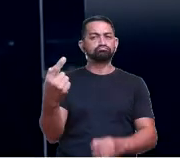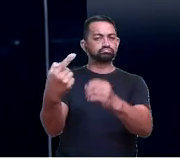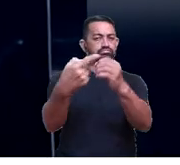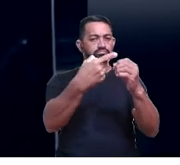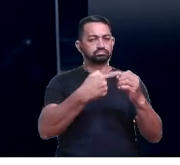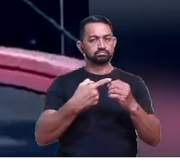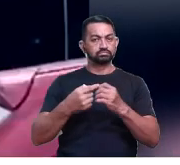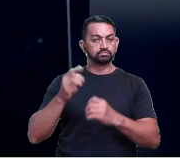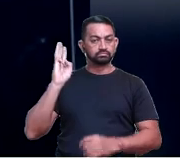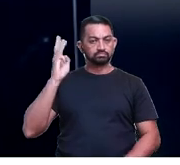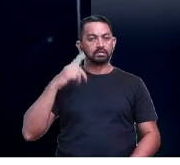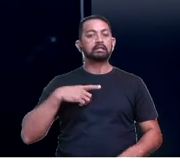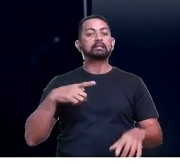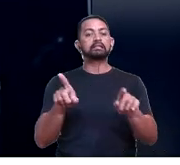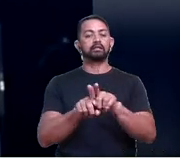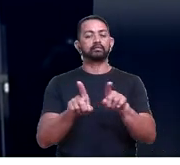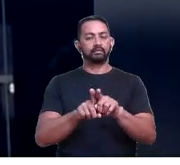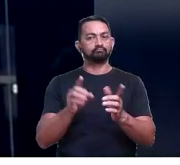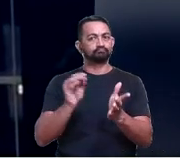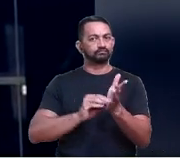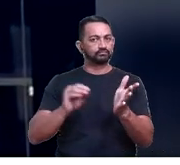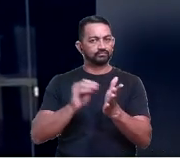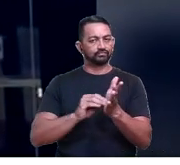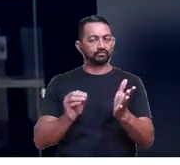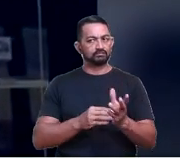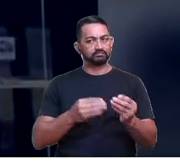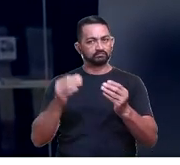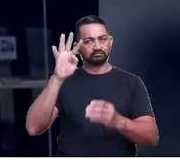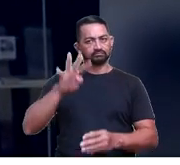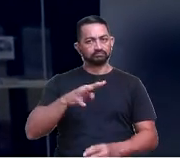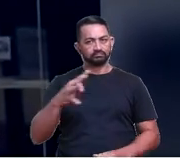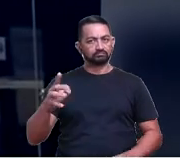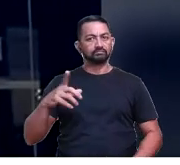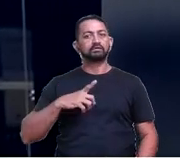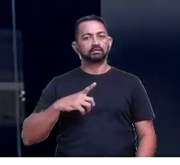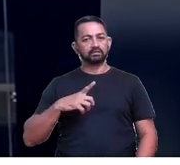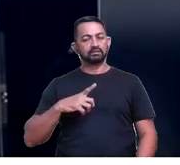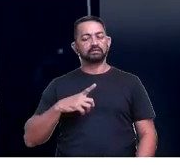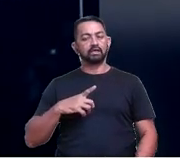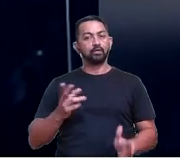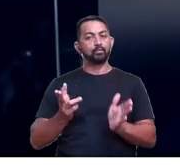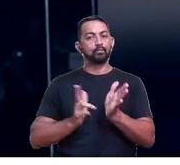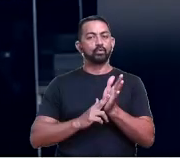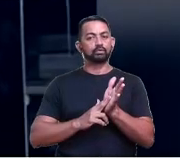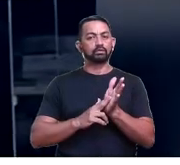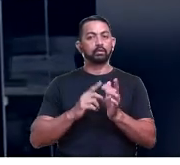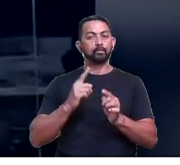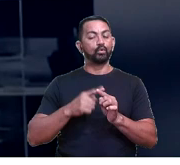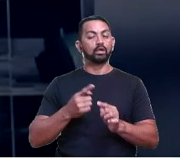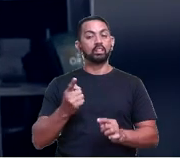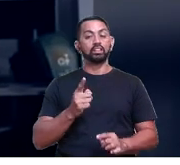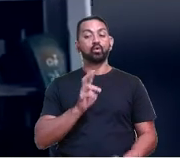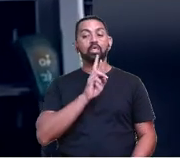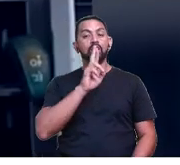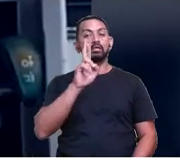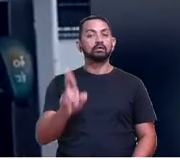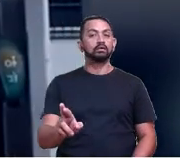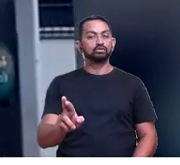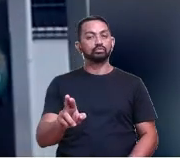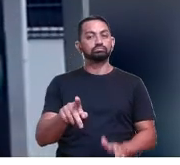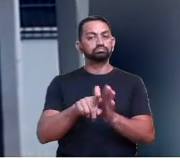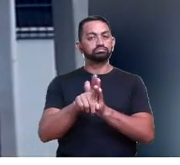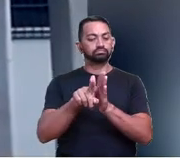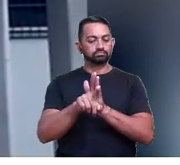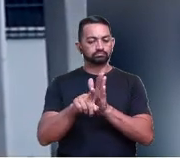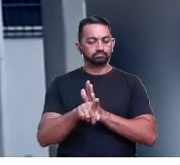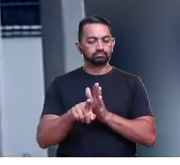câmaras municipais do Maranhão também estão por aí, mas elas estão nesse quadro de multas por não responderem